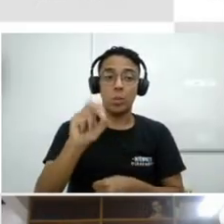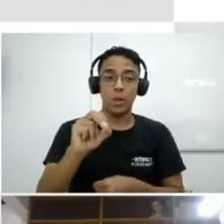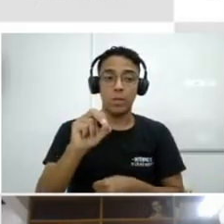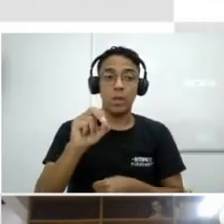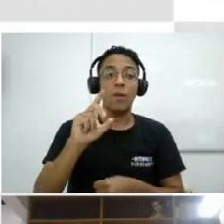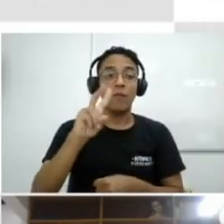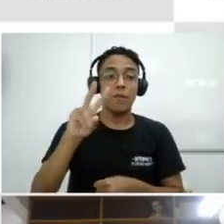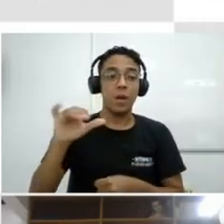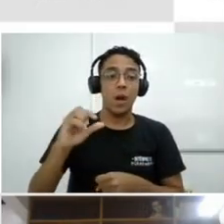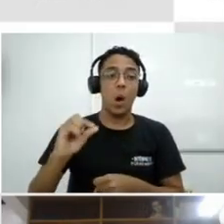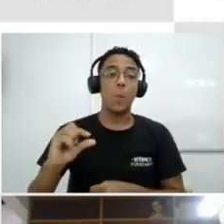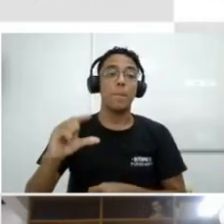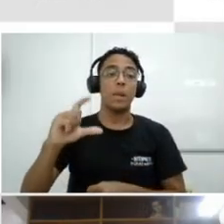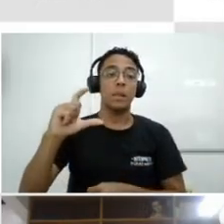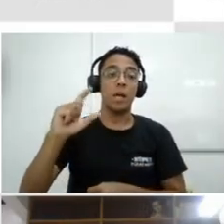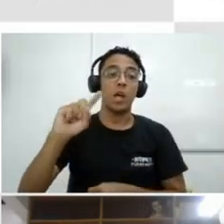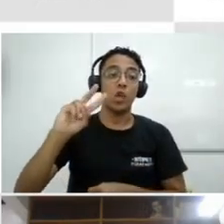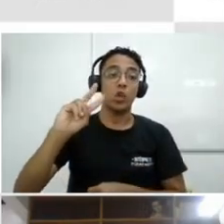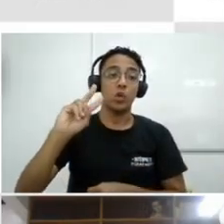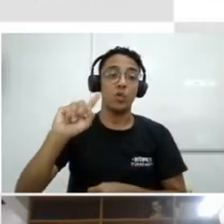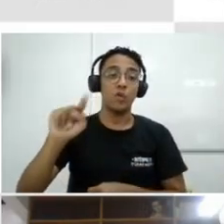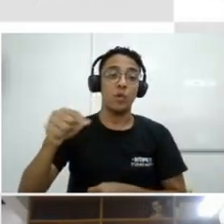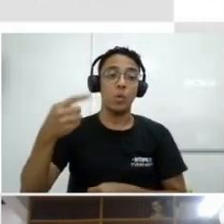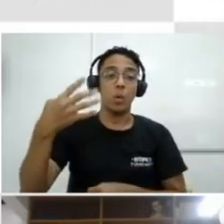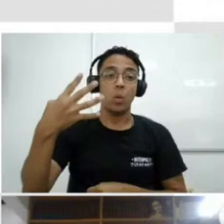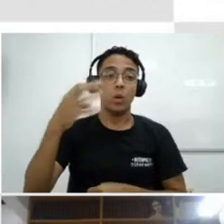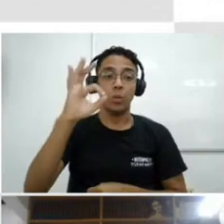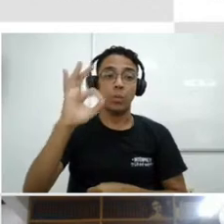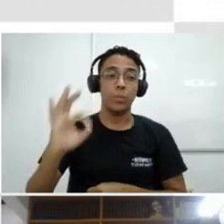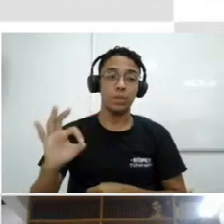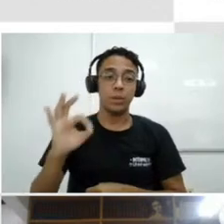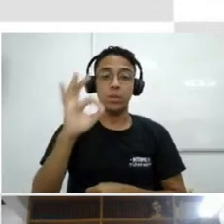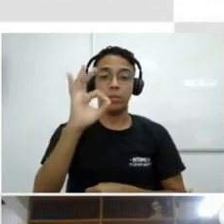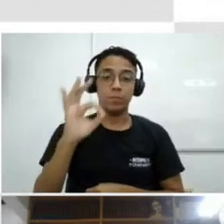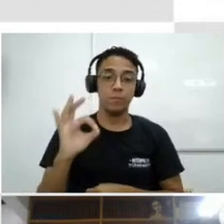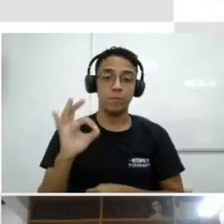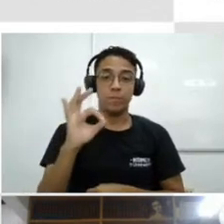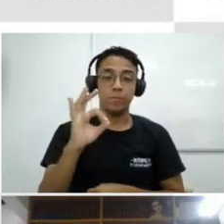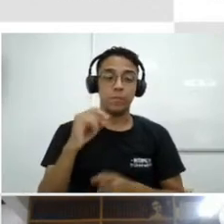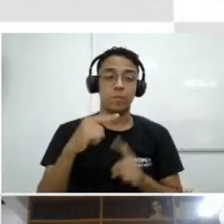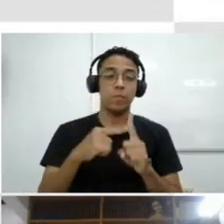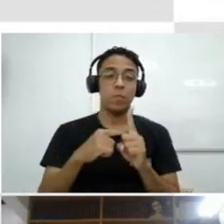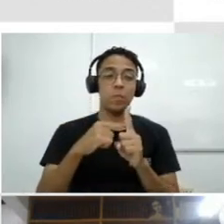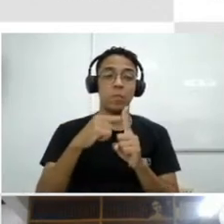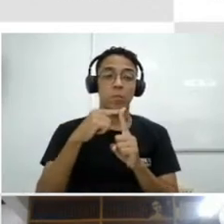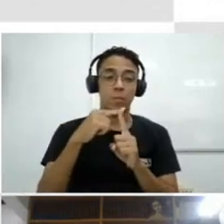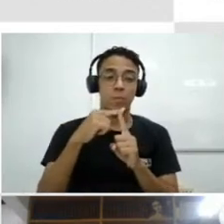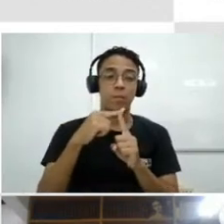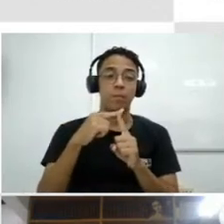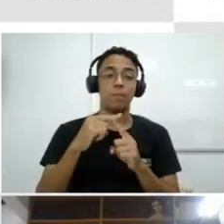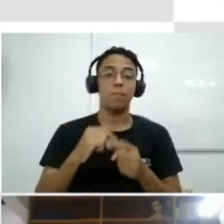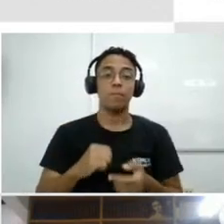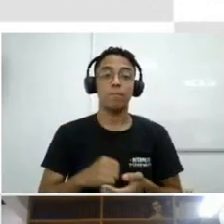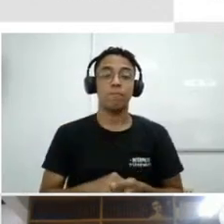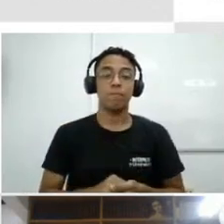graus Celsius aqui? Na melhor das hipóteses, e 2,4 graus Celsius na pior das hipóteses. Nós estamos, de qualquer